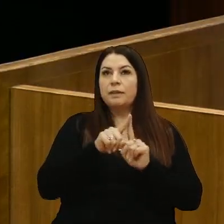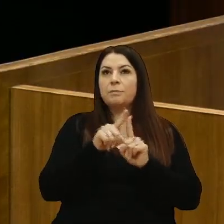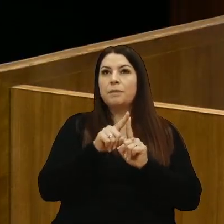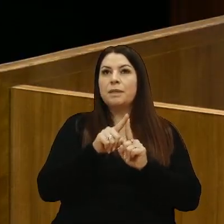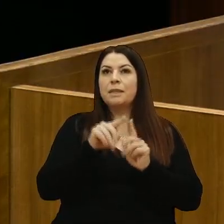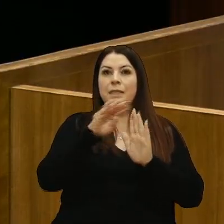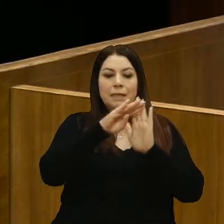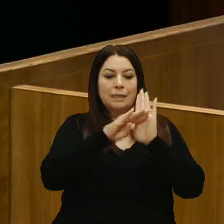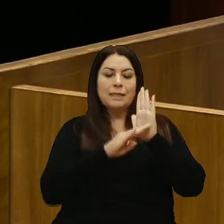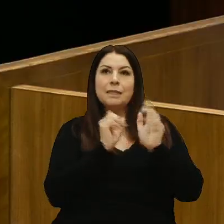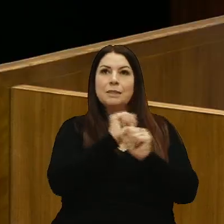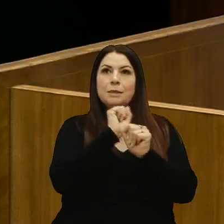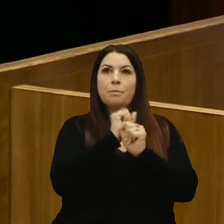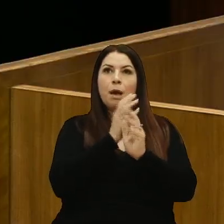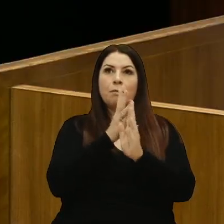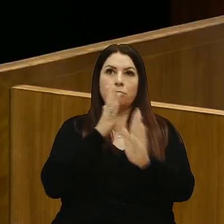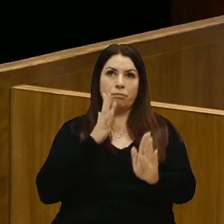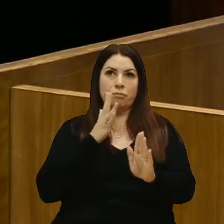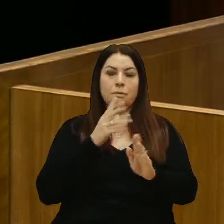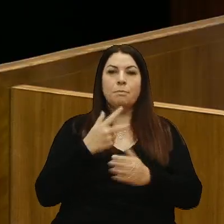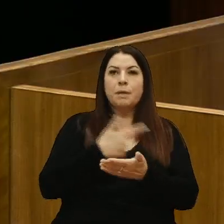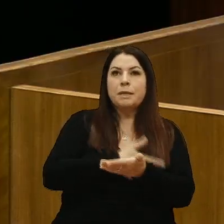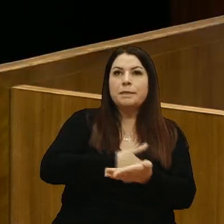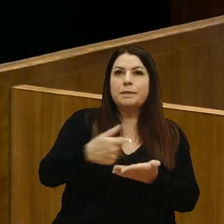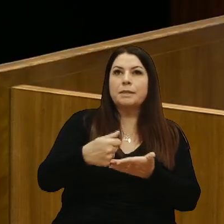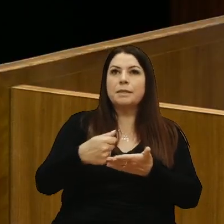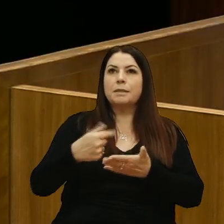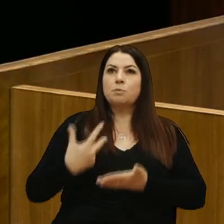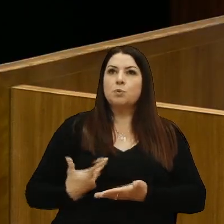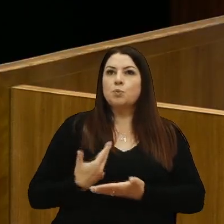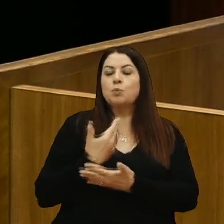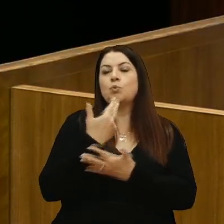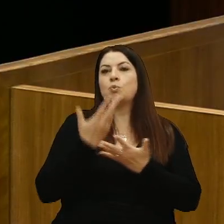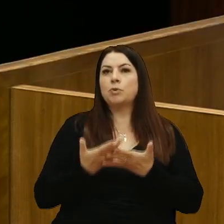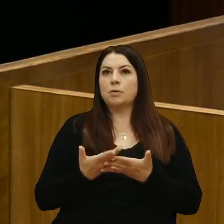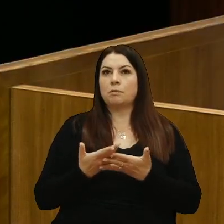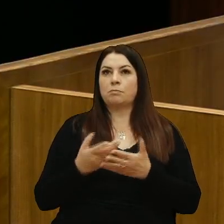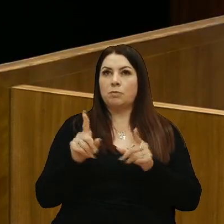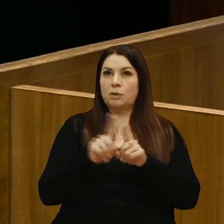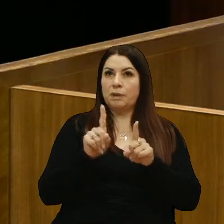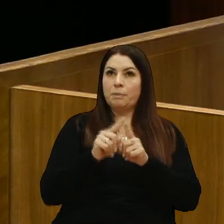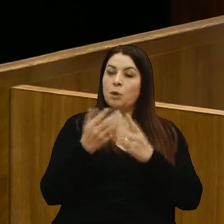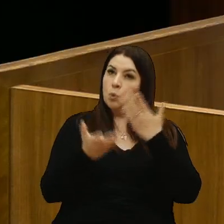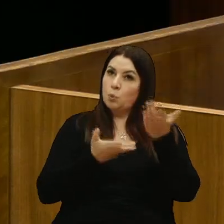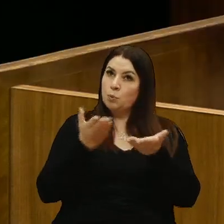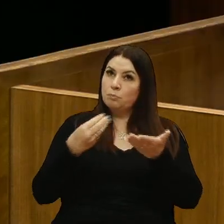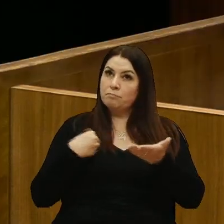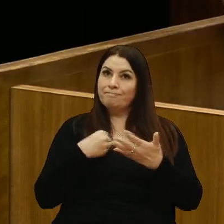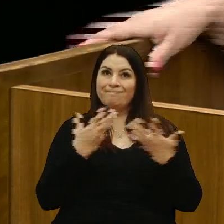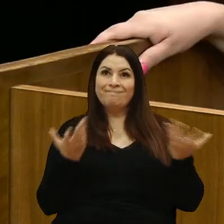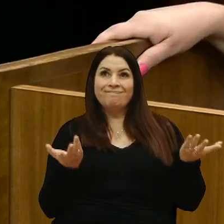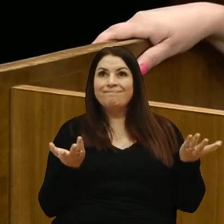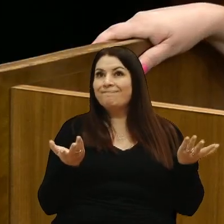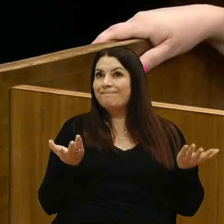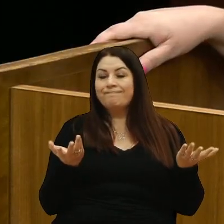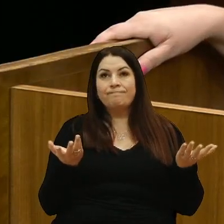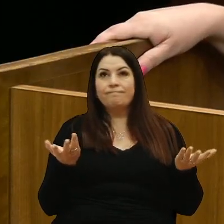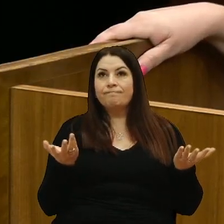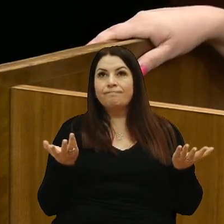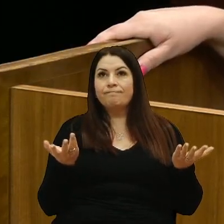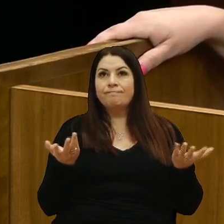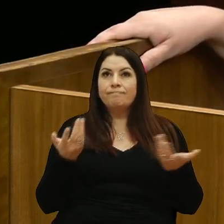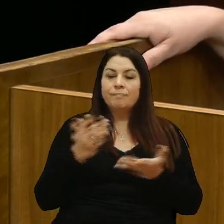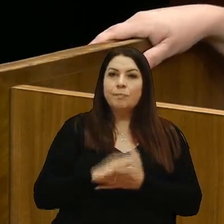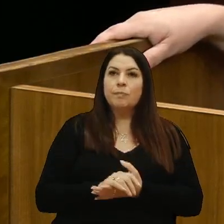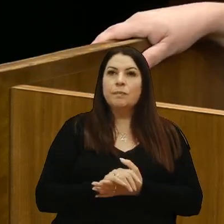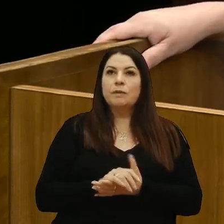das listas de espera para exames, cirurgias e também consultas, né?